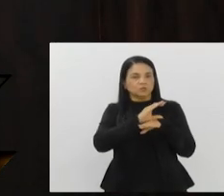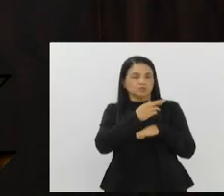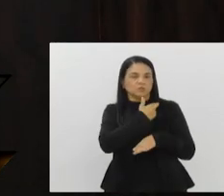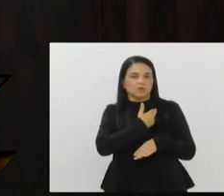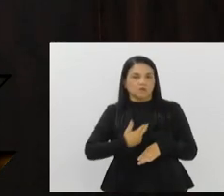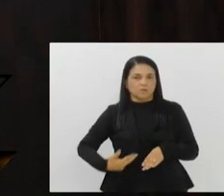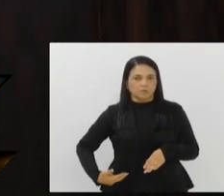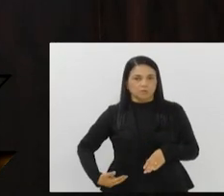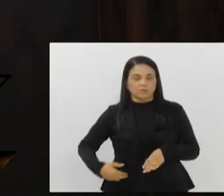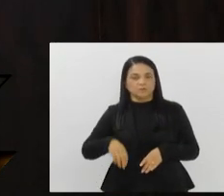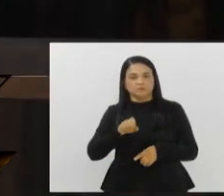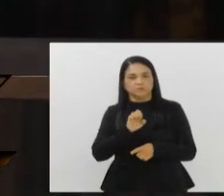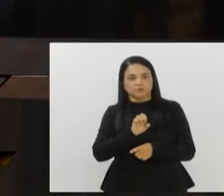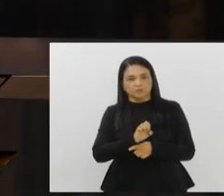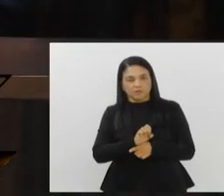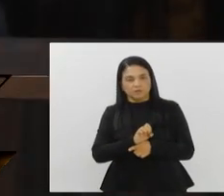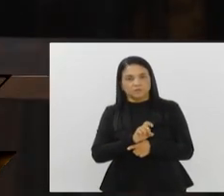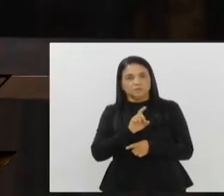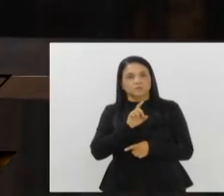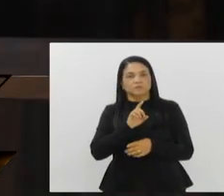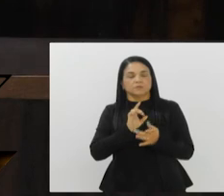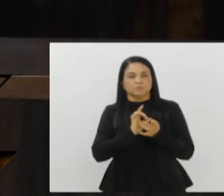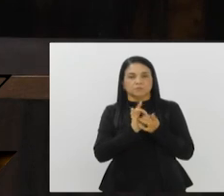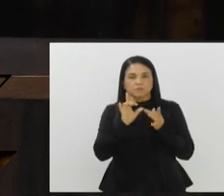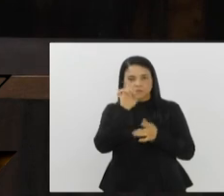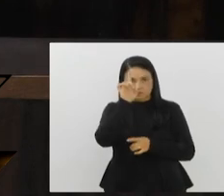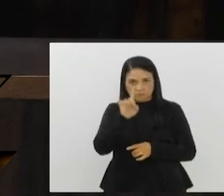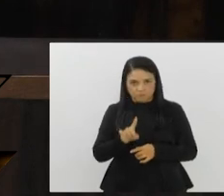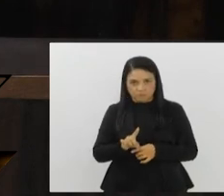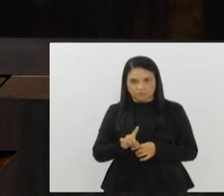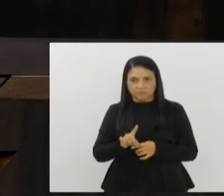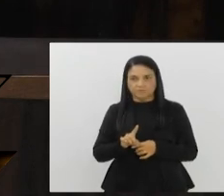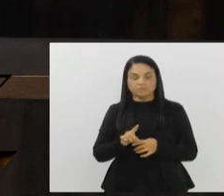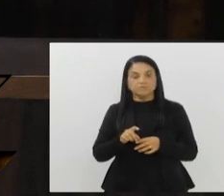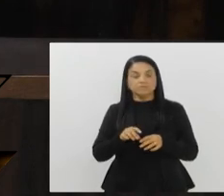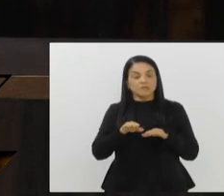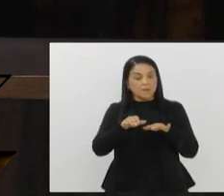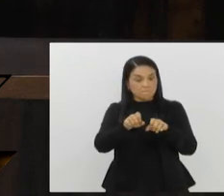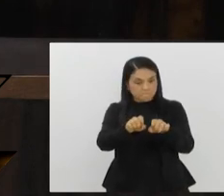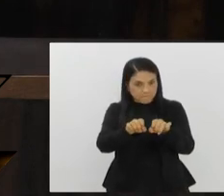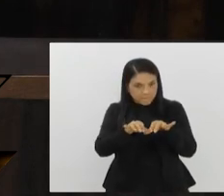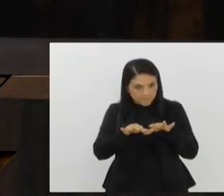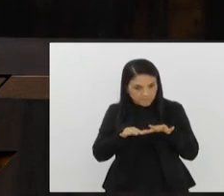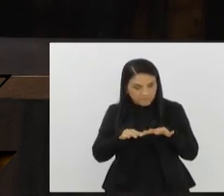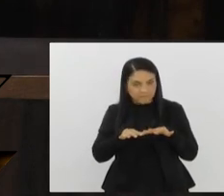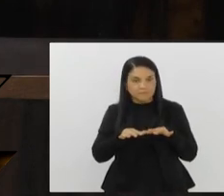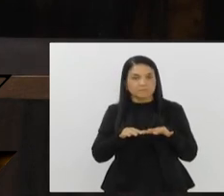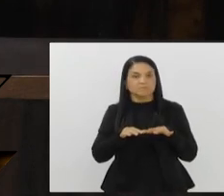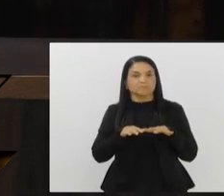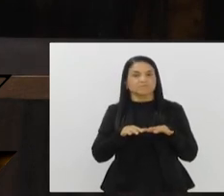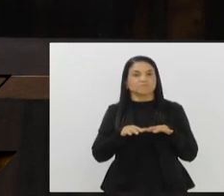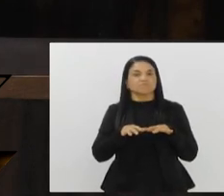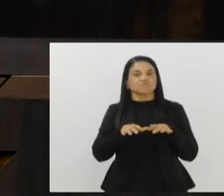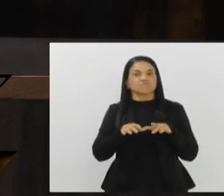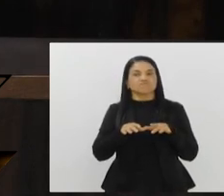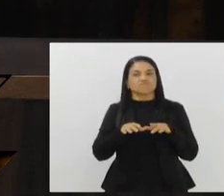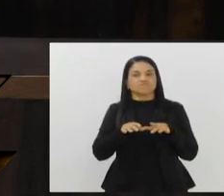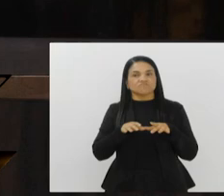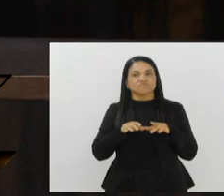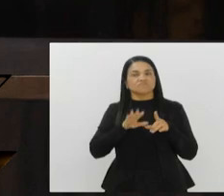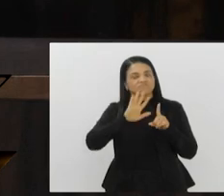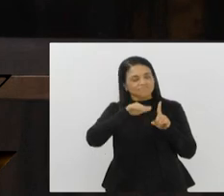Estado democrático de direito então sentam-se todos plenária inclusive devidamente contemplados